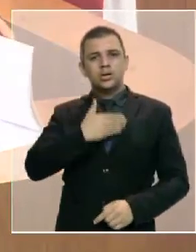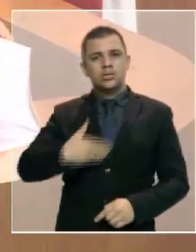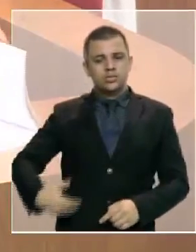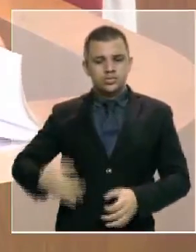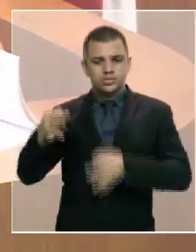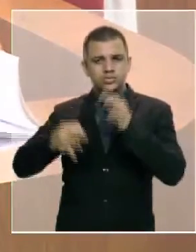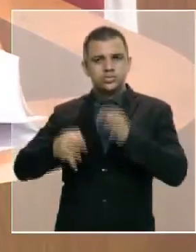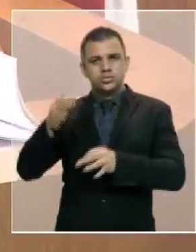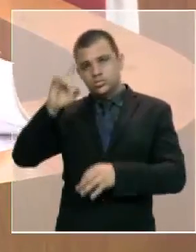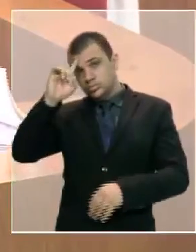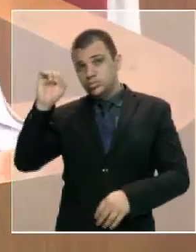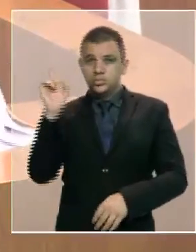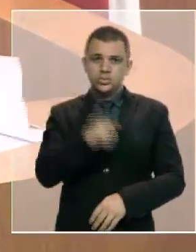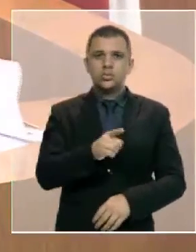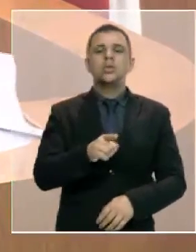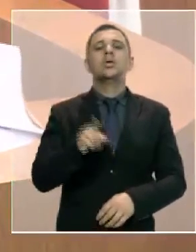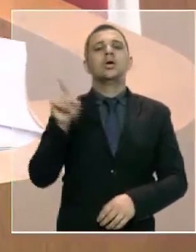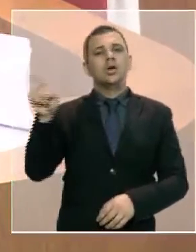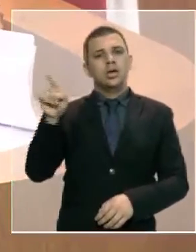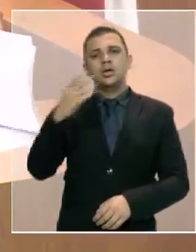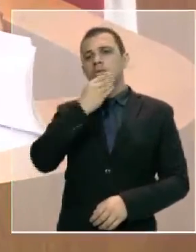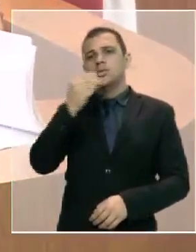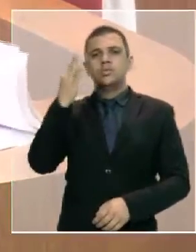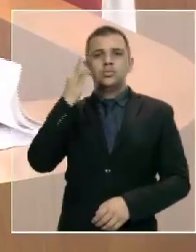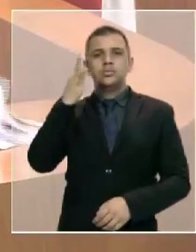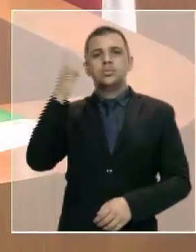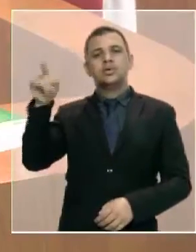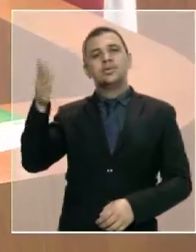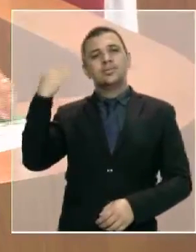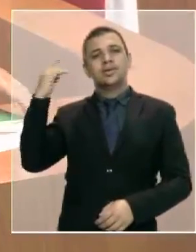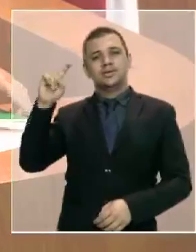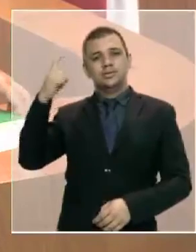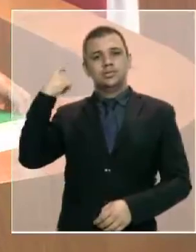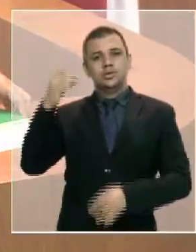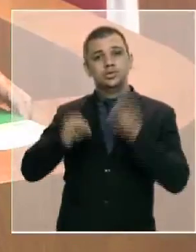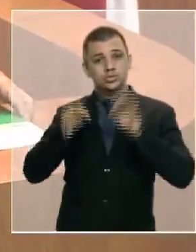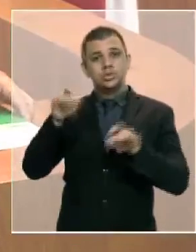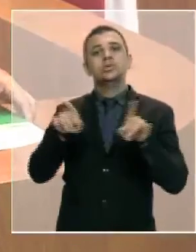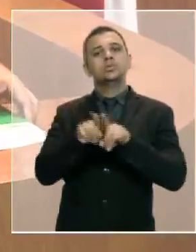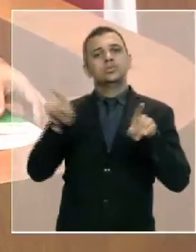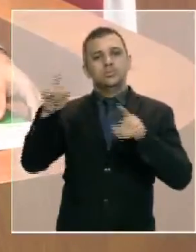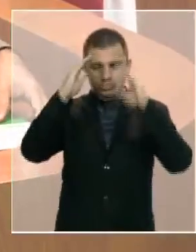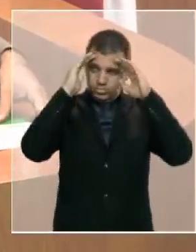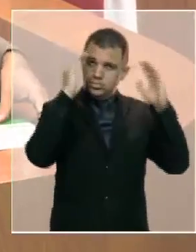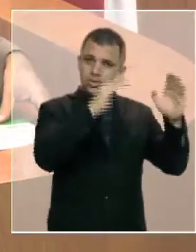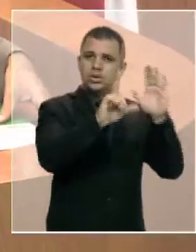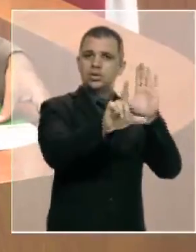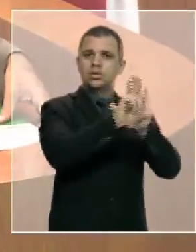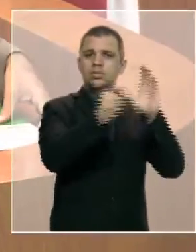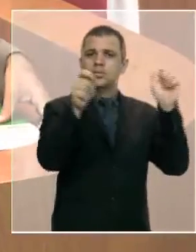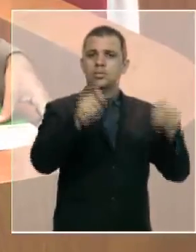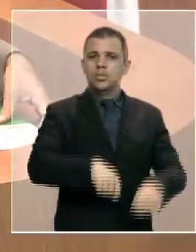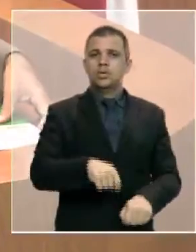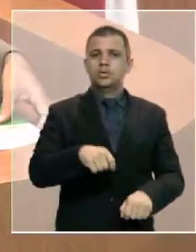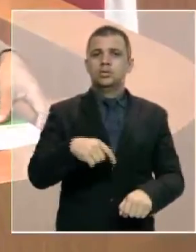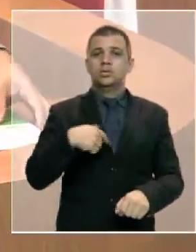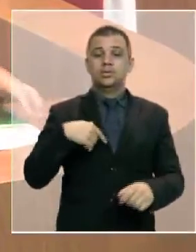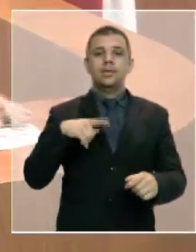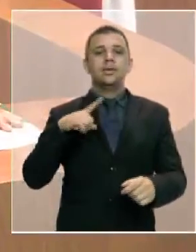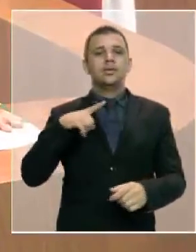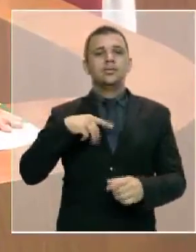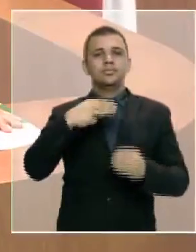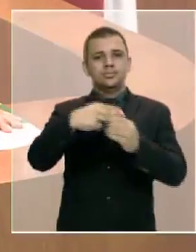um ex-magistrado, que cumpra a lei, que pague agora os municípios dos quais deram entrada nas